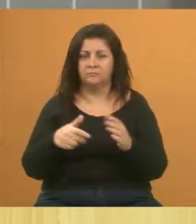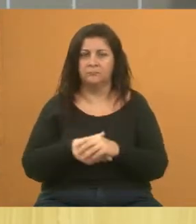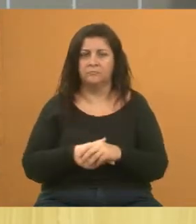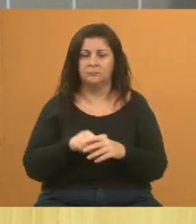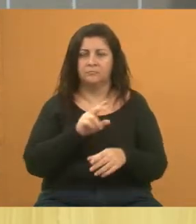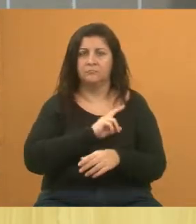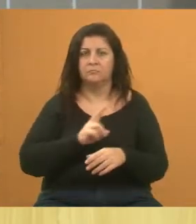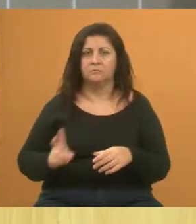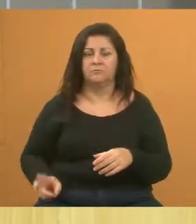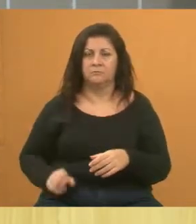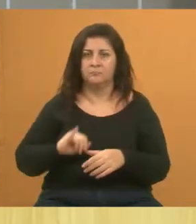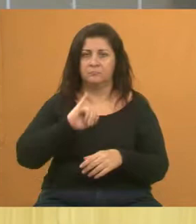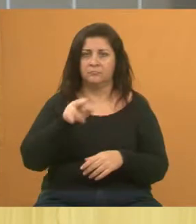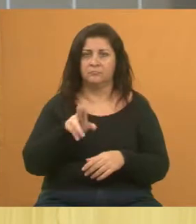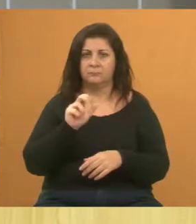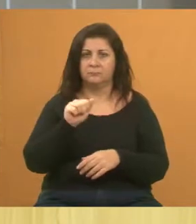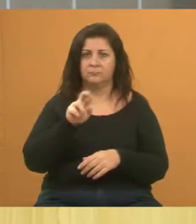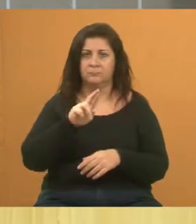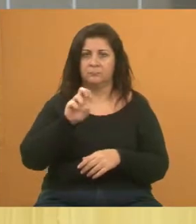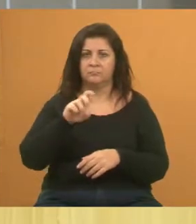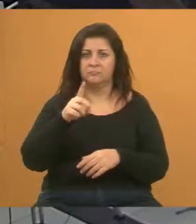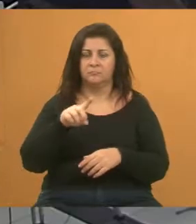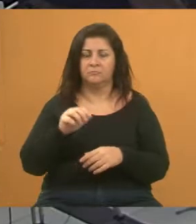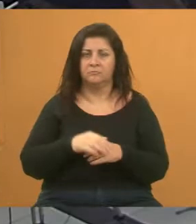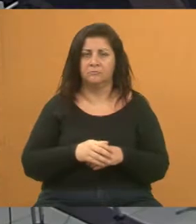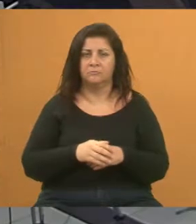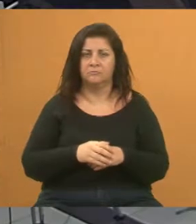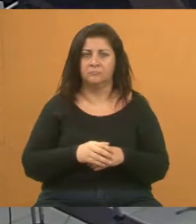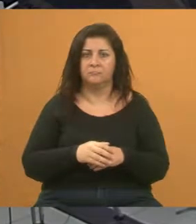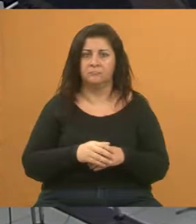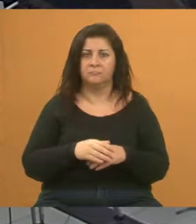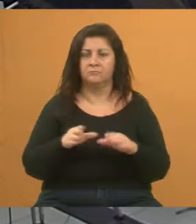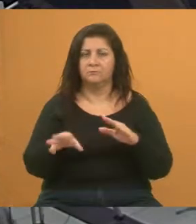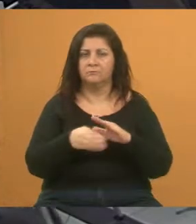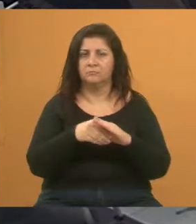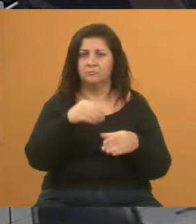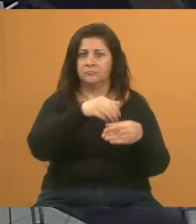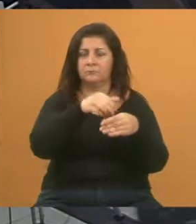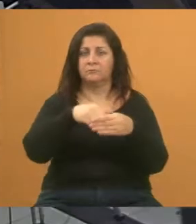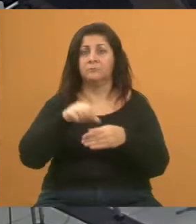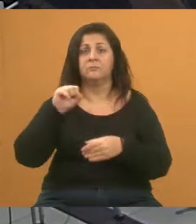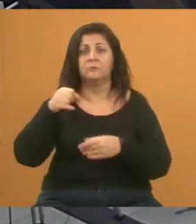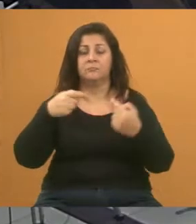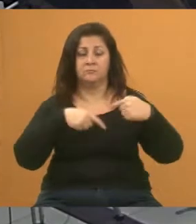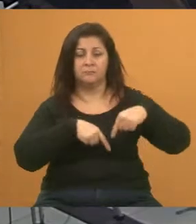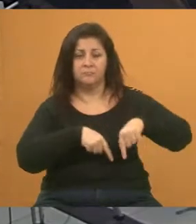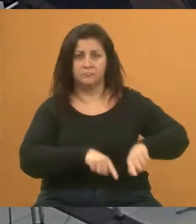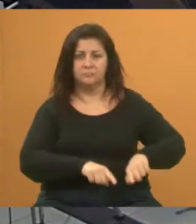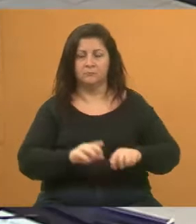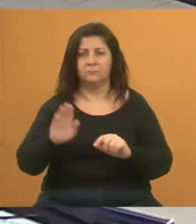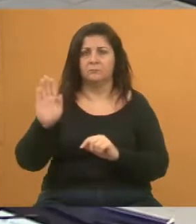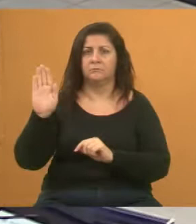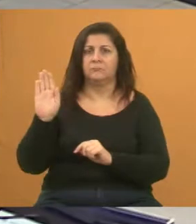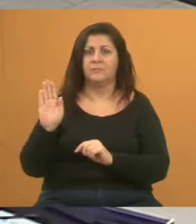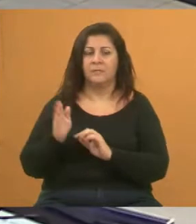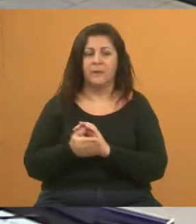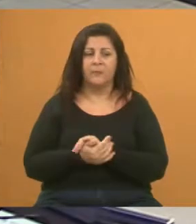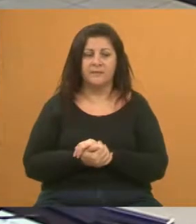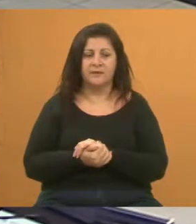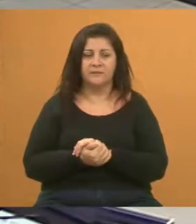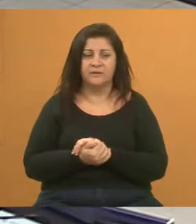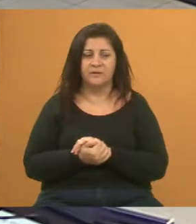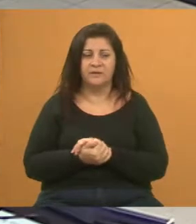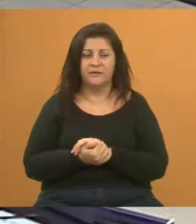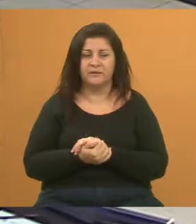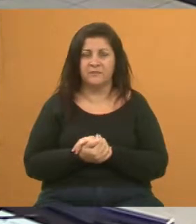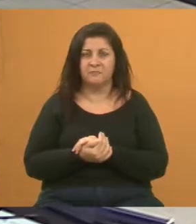Autoria, vereador Juarez Araújo. Emenda 02 em votação. Os que forem contrários a essa emenda, que